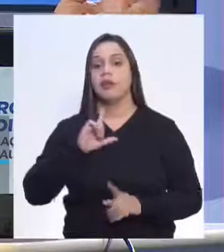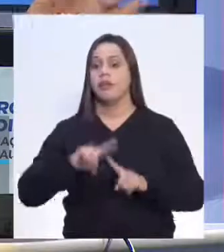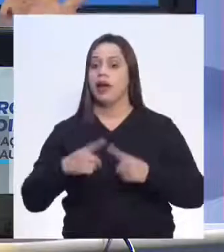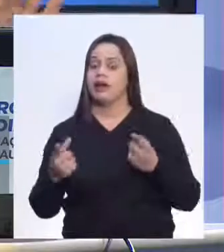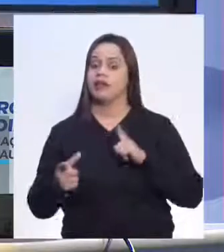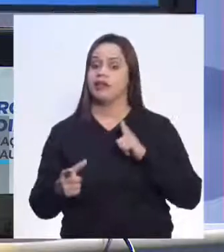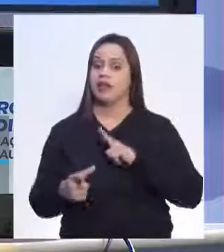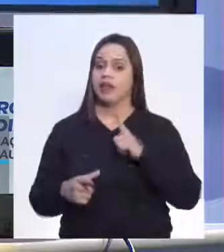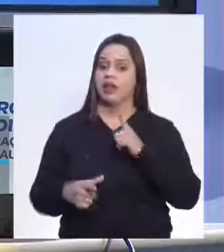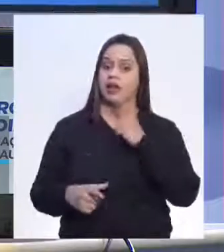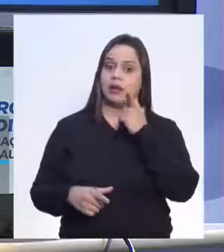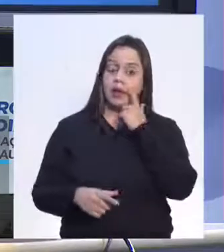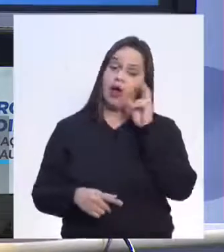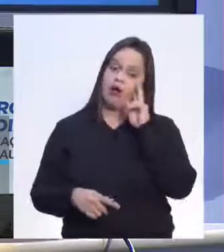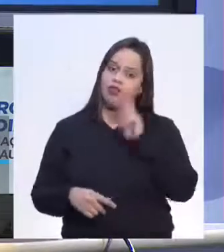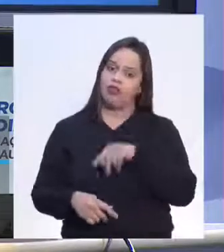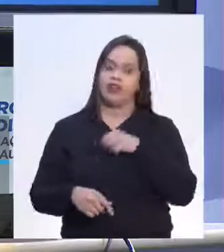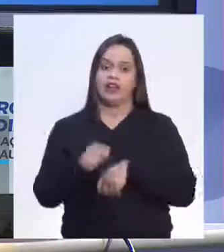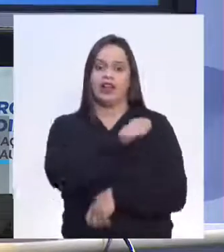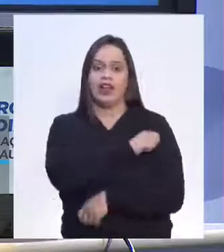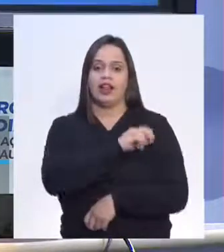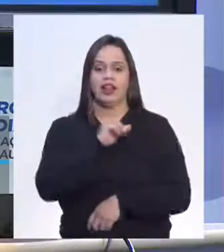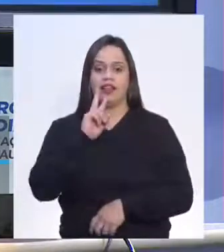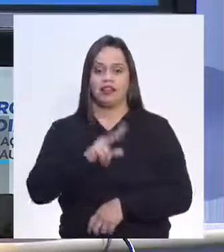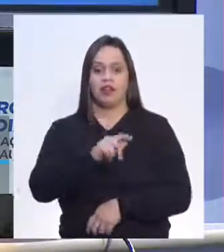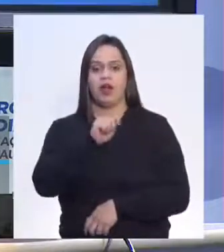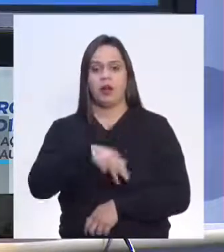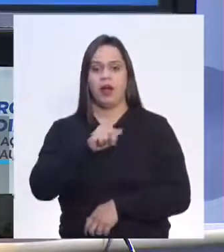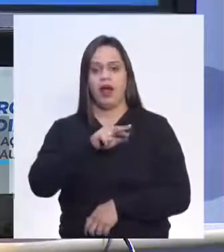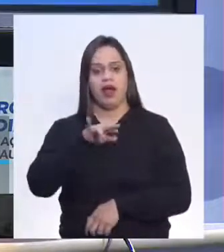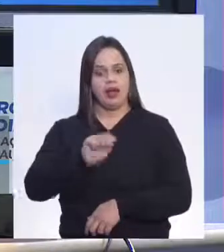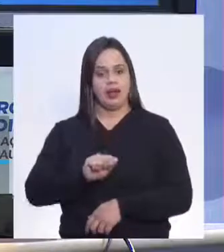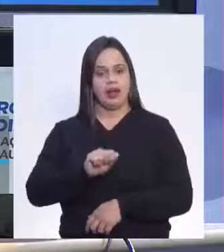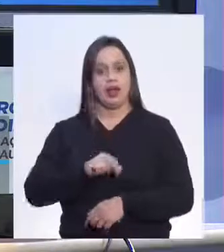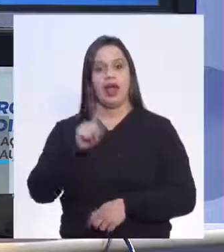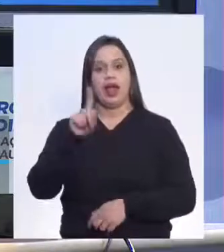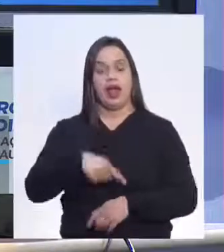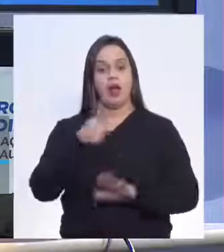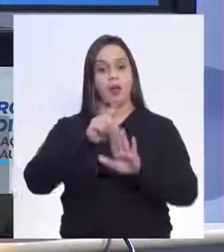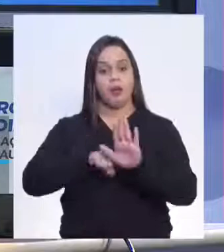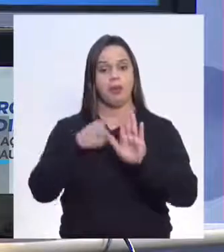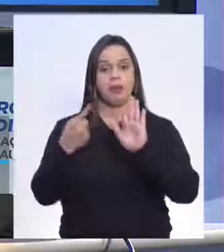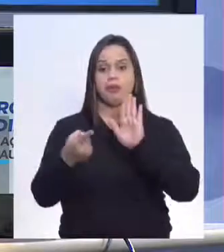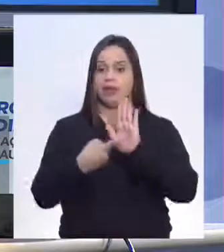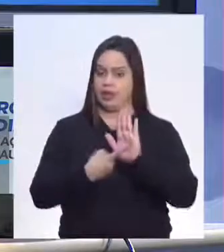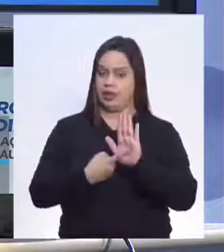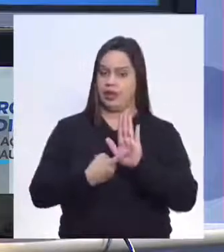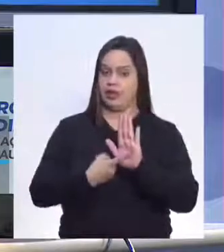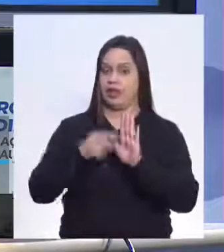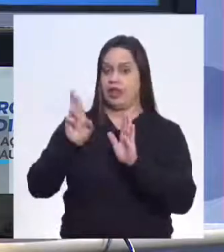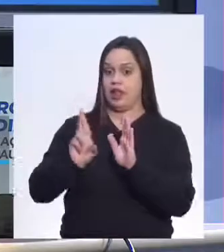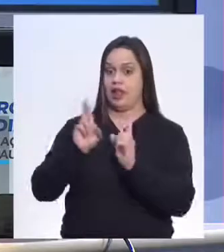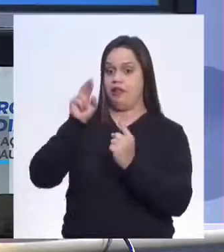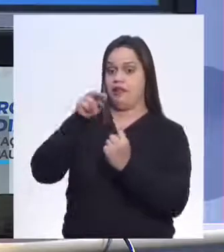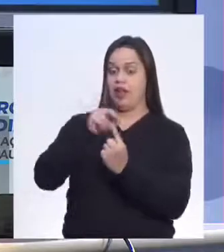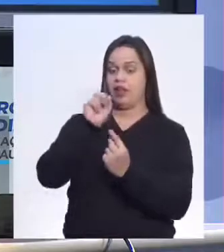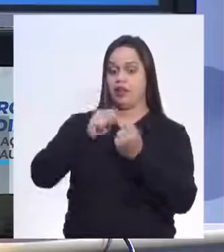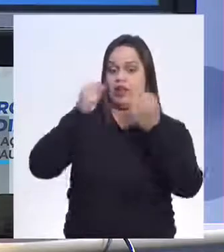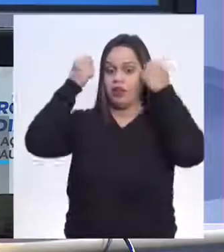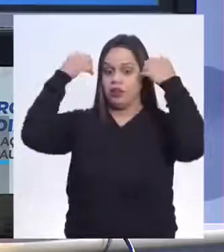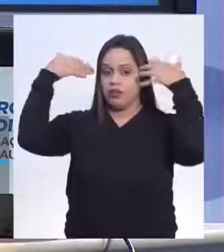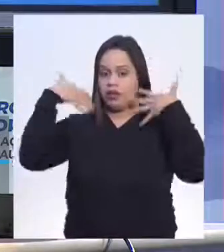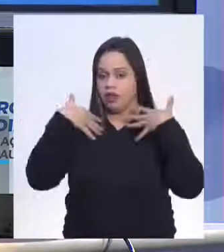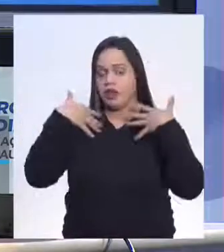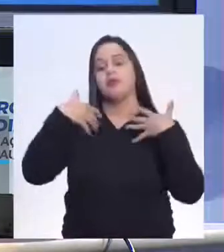que pegou e... Olha que linda essa aluna, Maria Eduarda. É uma metáfora que se refere a Emília,